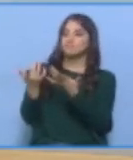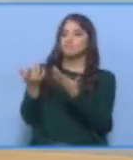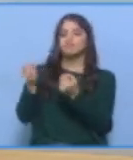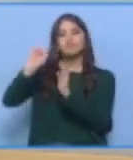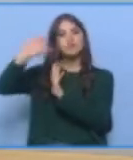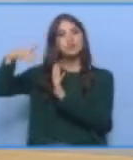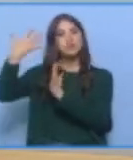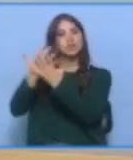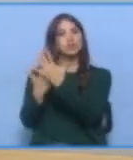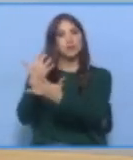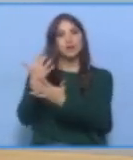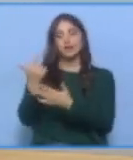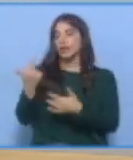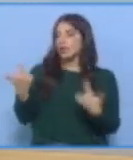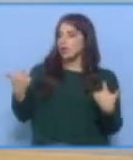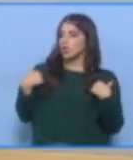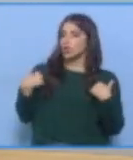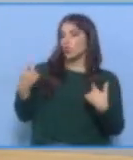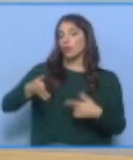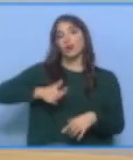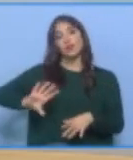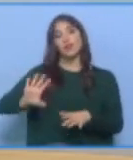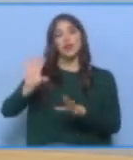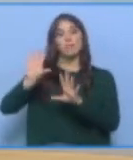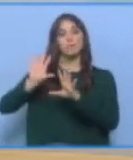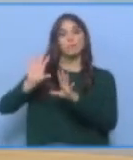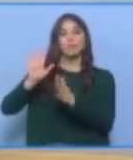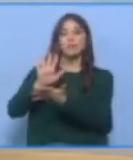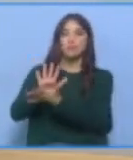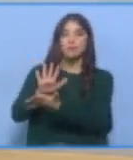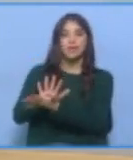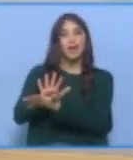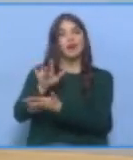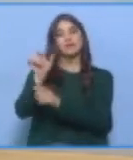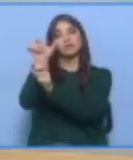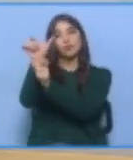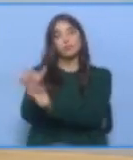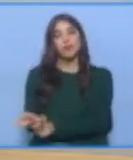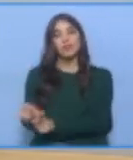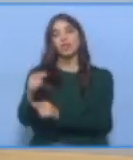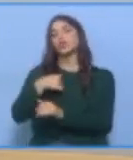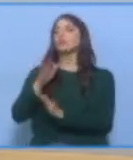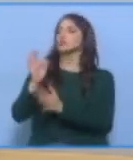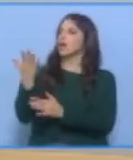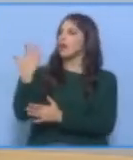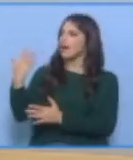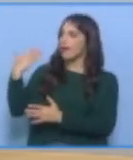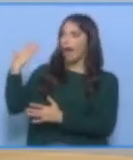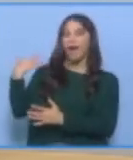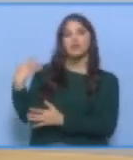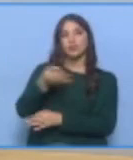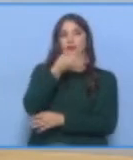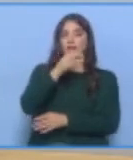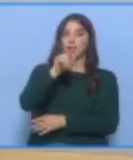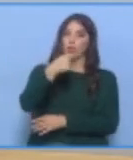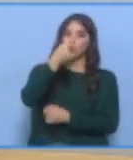Daí veio depois o passo seguinte de querer publicar, ou de querer escrever sobre ele. A biografia. Já tinha escrito uma biografia sobre um outro jovem com